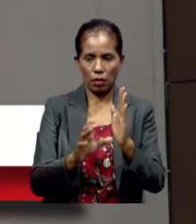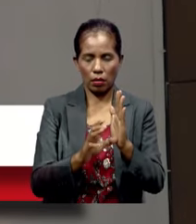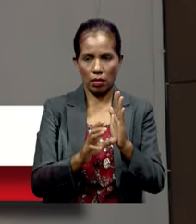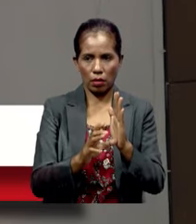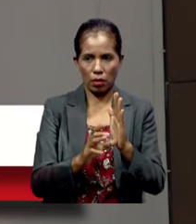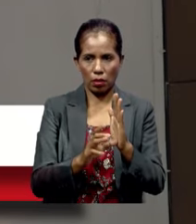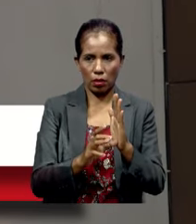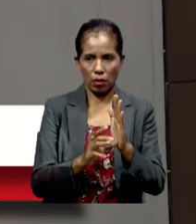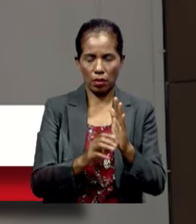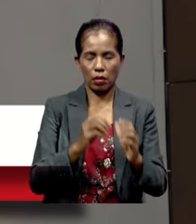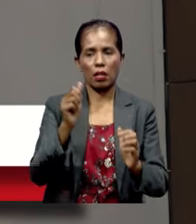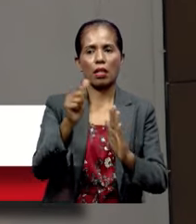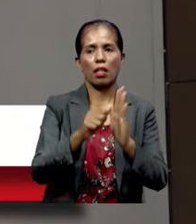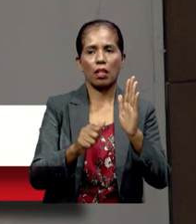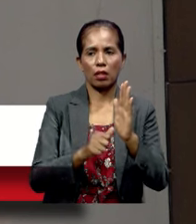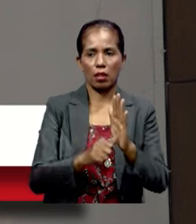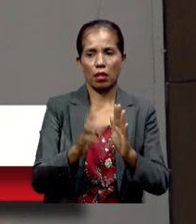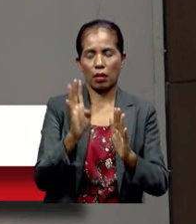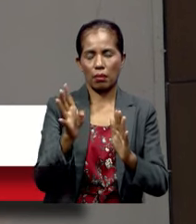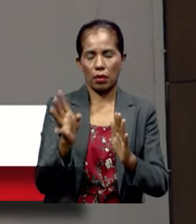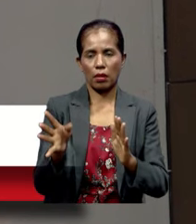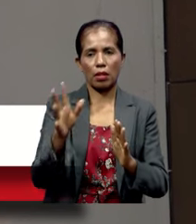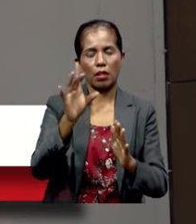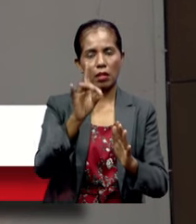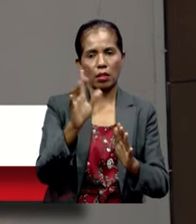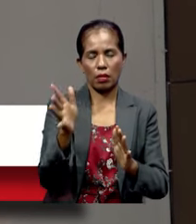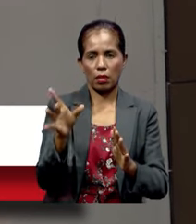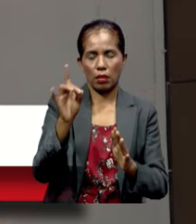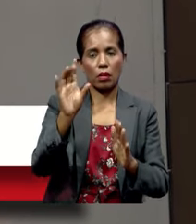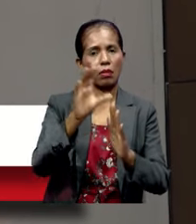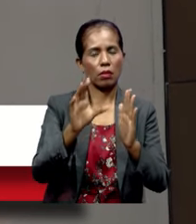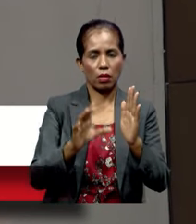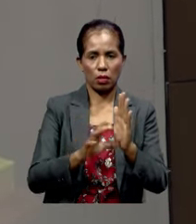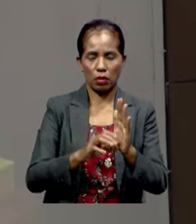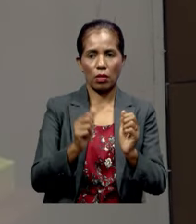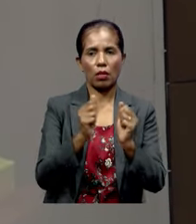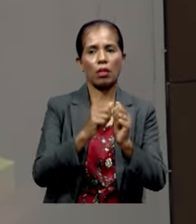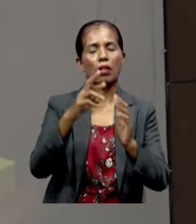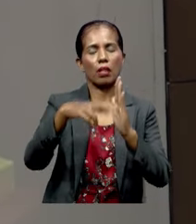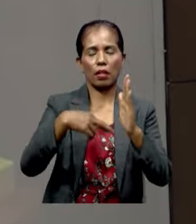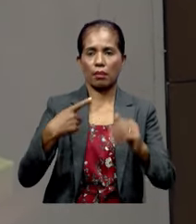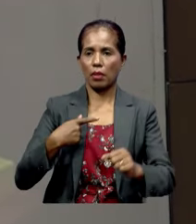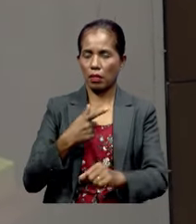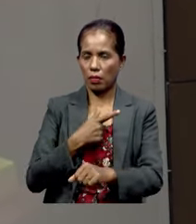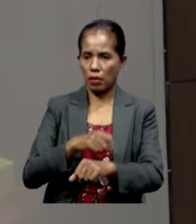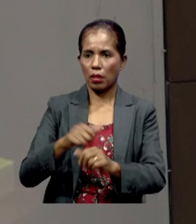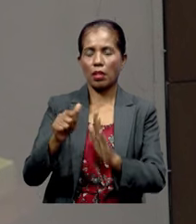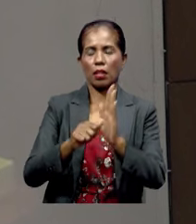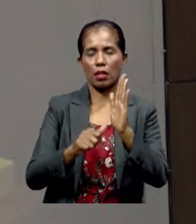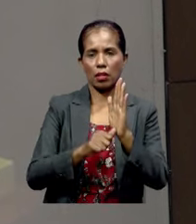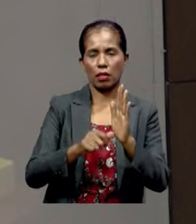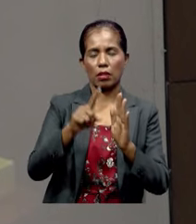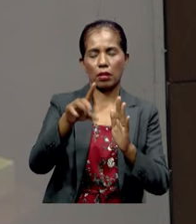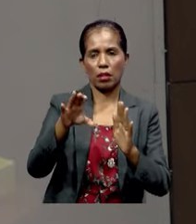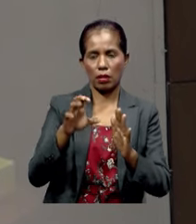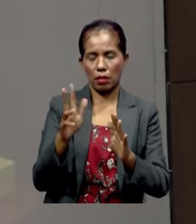nos termos do artigo 46 e 48 da constituição, o regimento do parlamento nacional, artigo 155